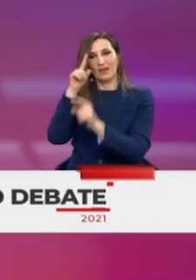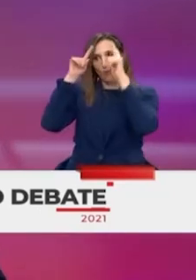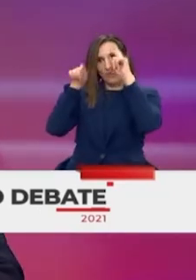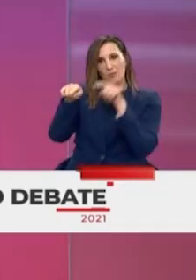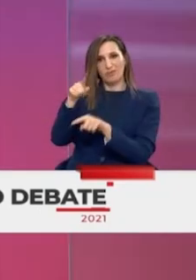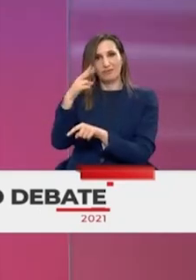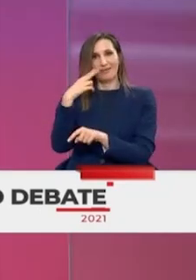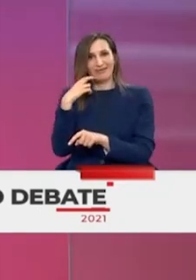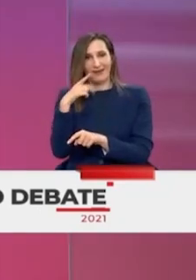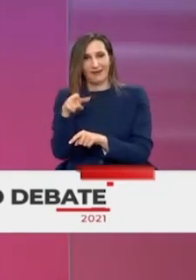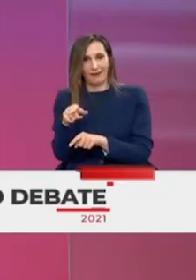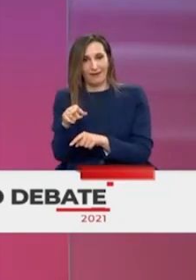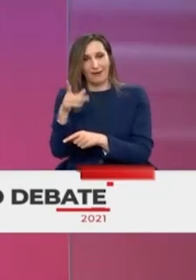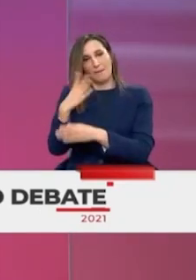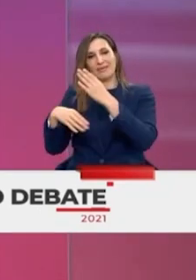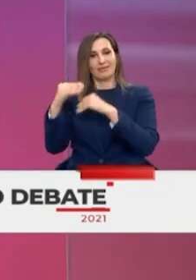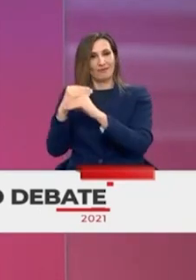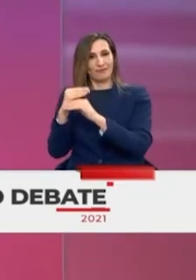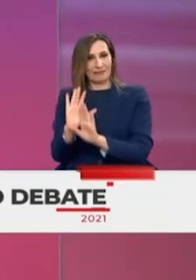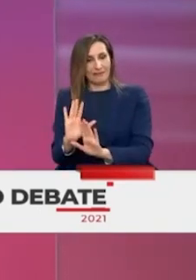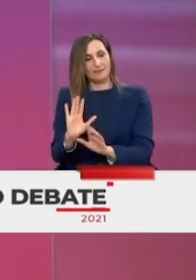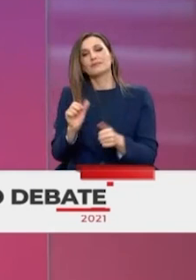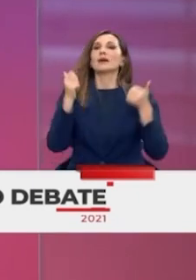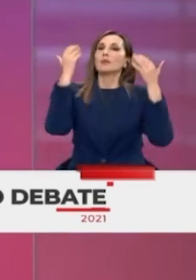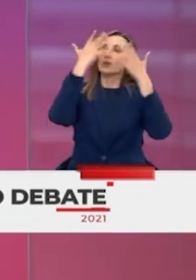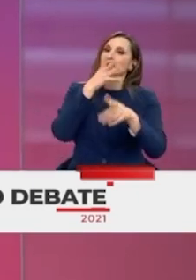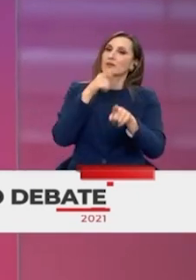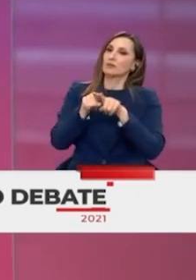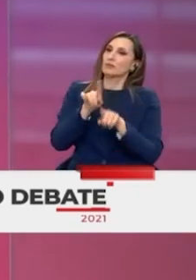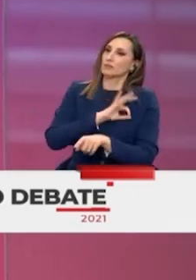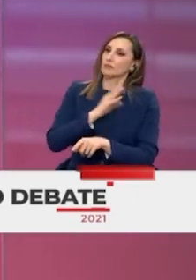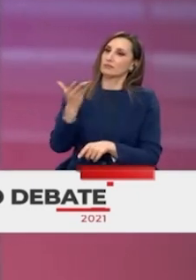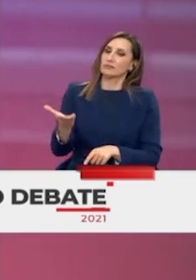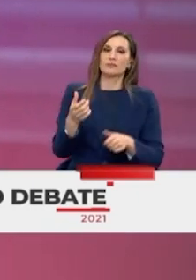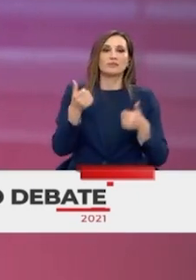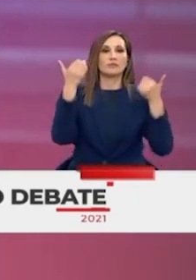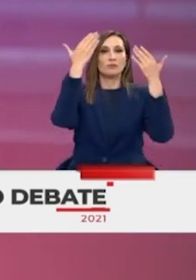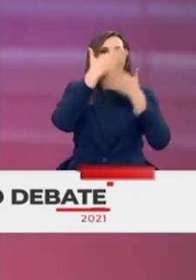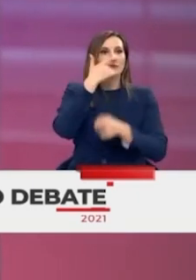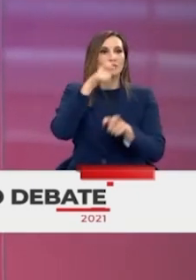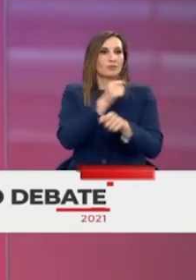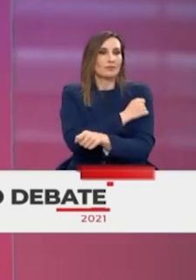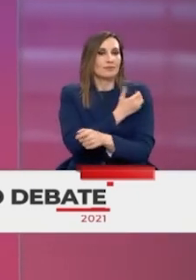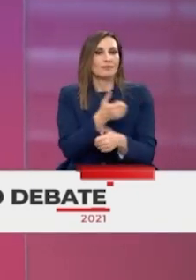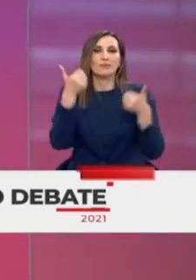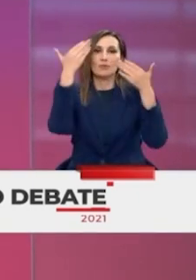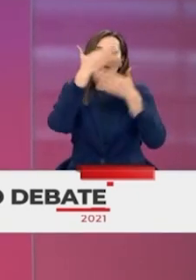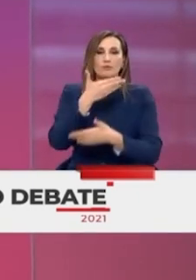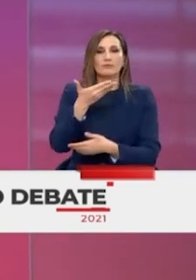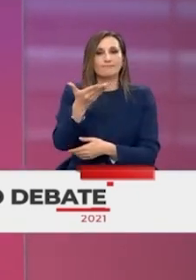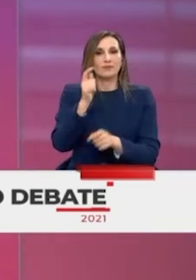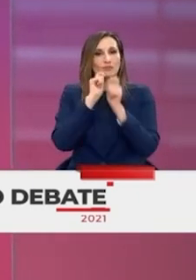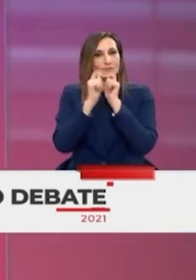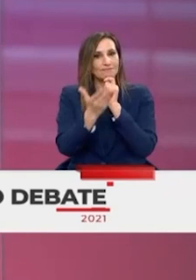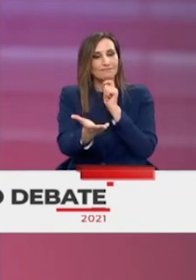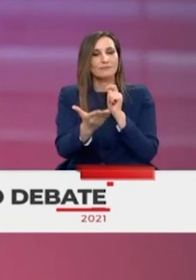Nessa linguagem figurada. Boa noite, Olá. Senhor Deputado. Boa noite, Pedro. Boa noite aos nossos telespectadores.